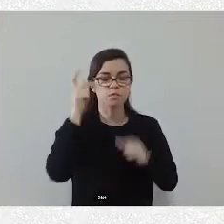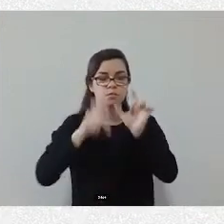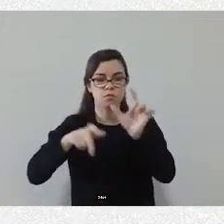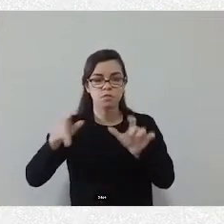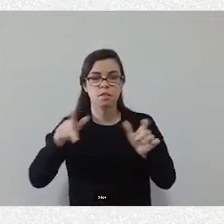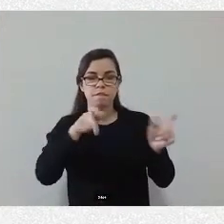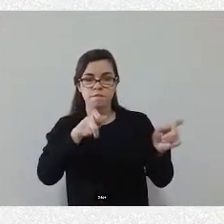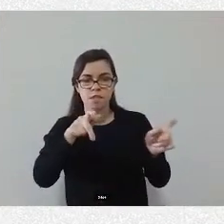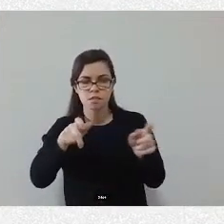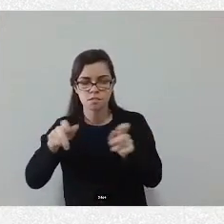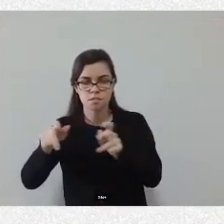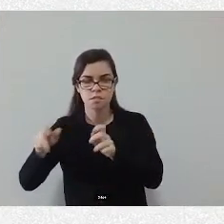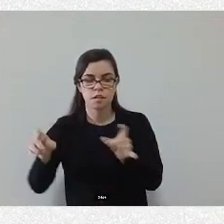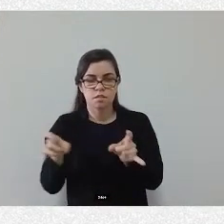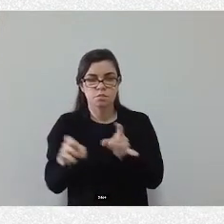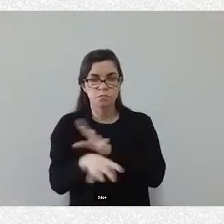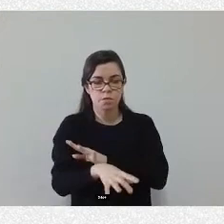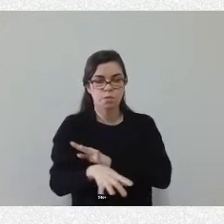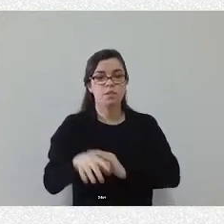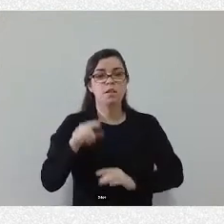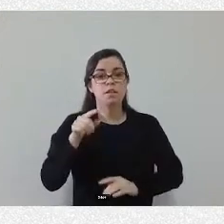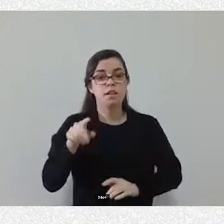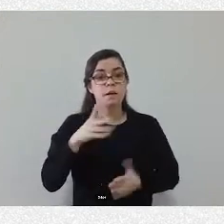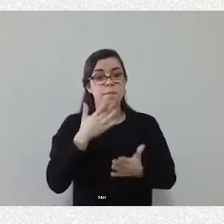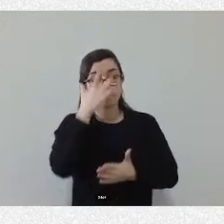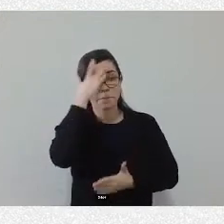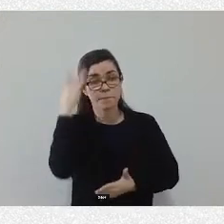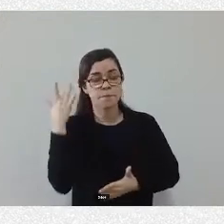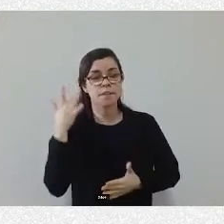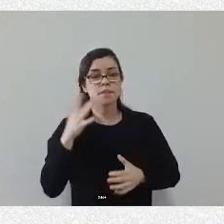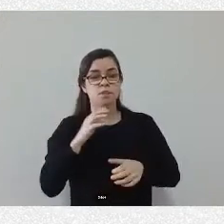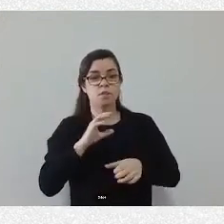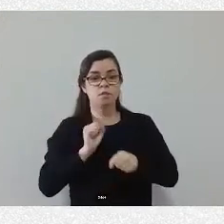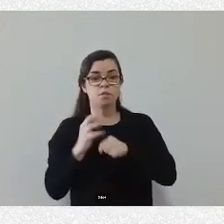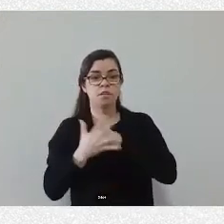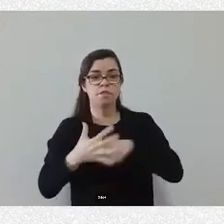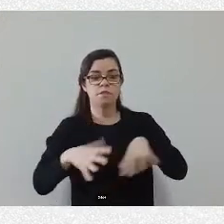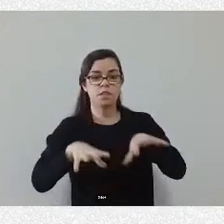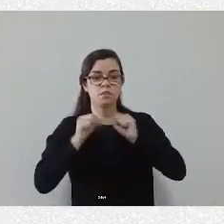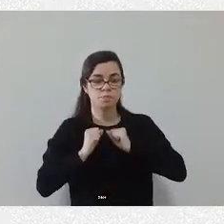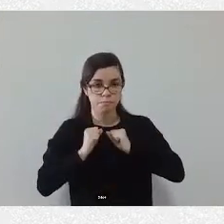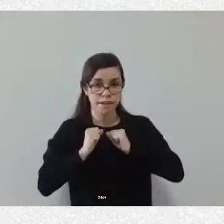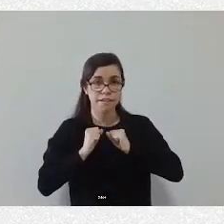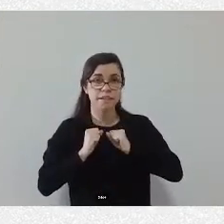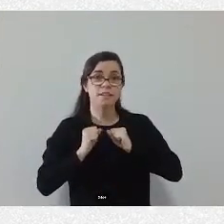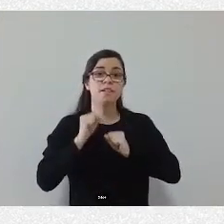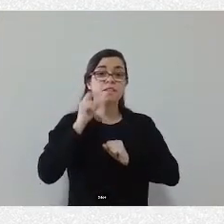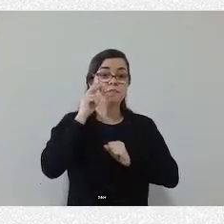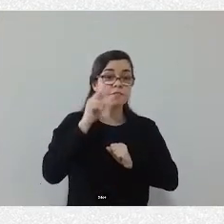vacinada desenvolver um caso de COVID, para saber se esse caso vai ser grave ou não.